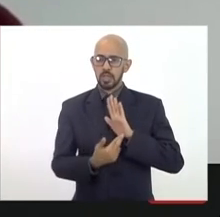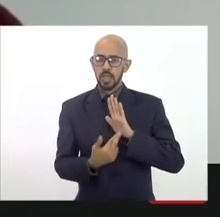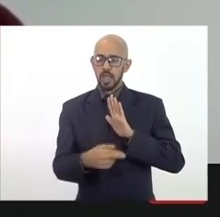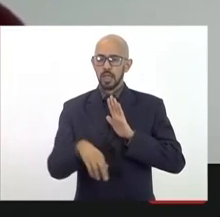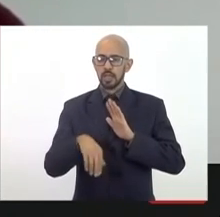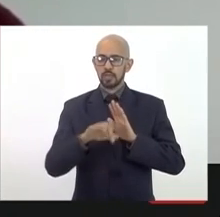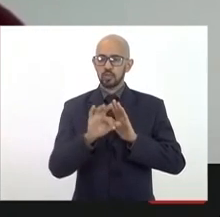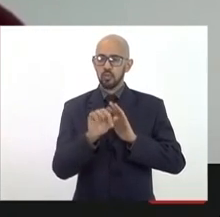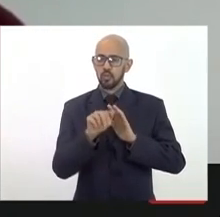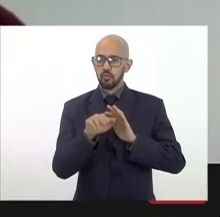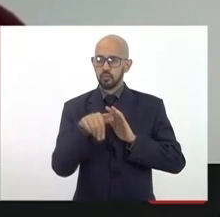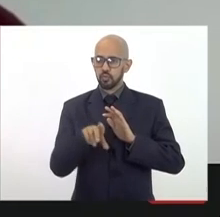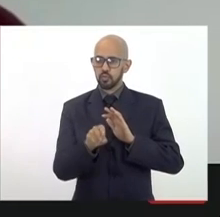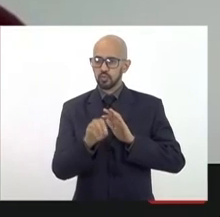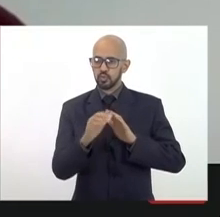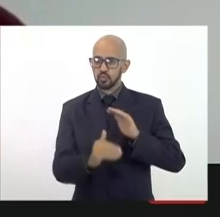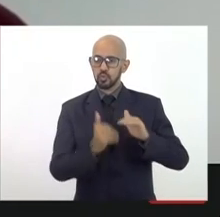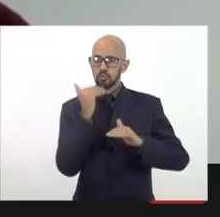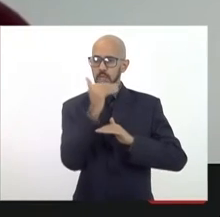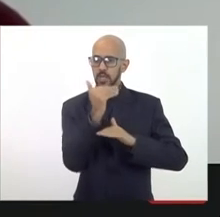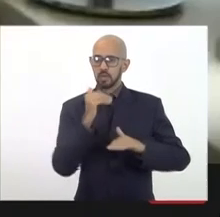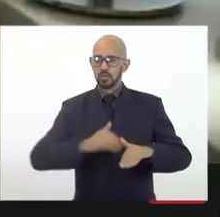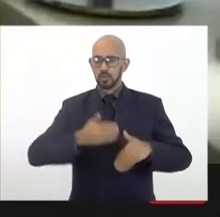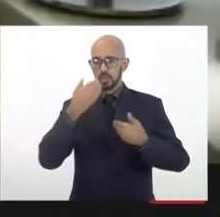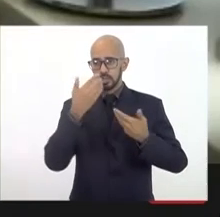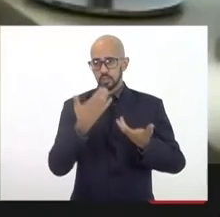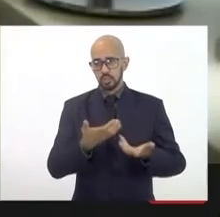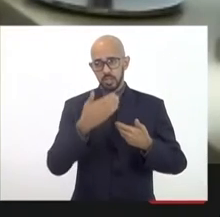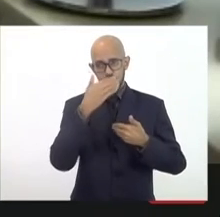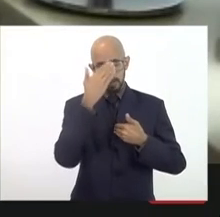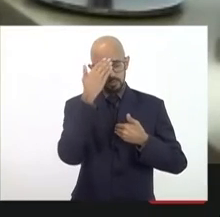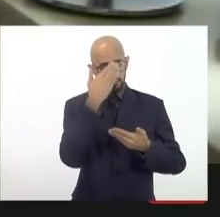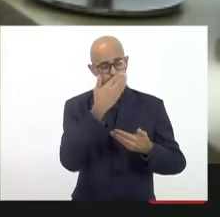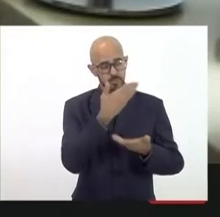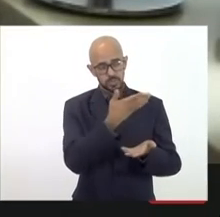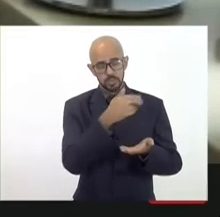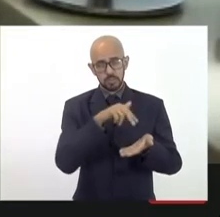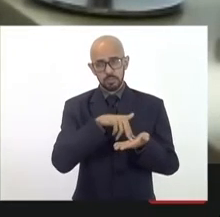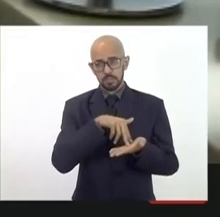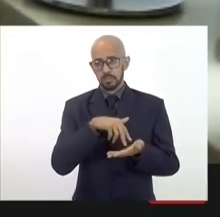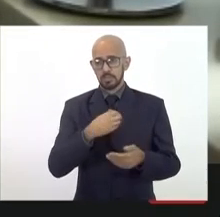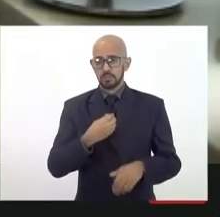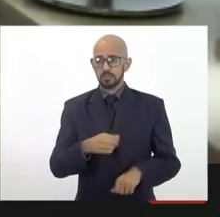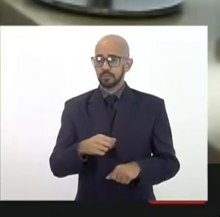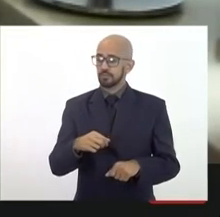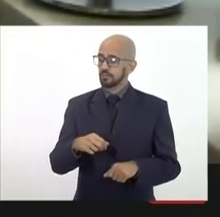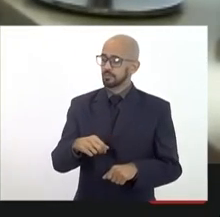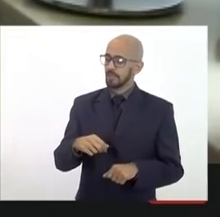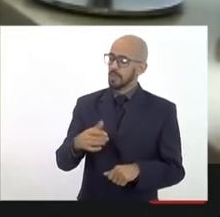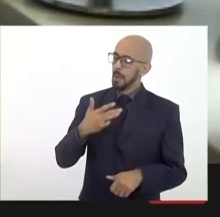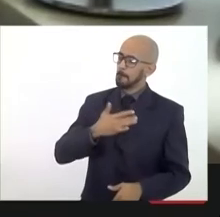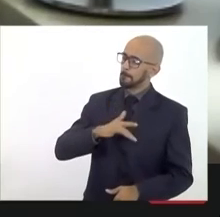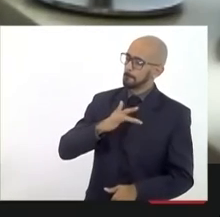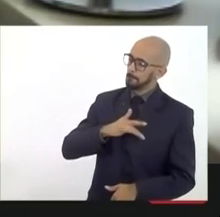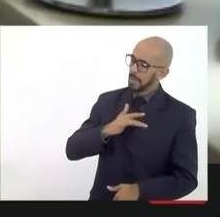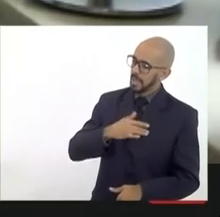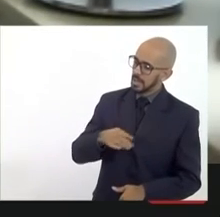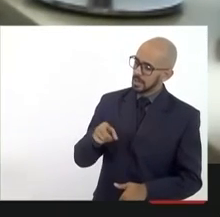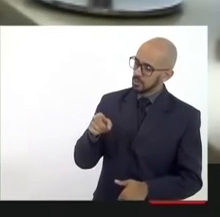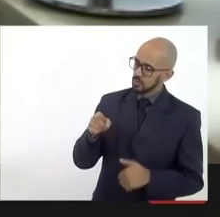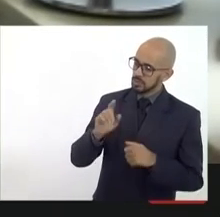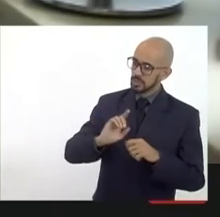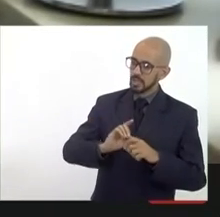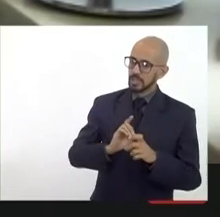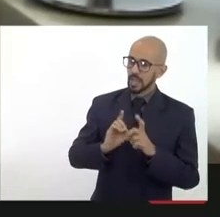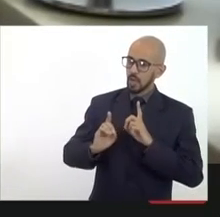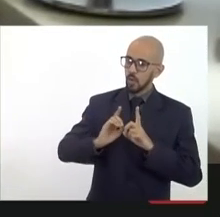e aí contamos com a participação de todos. Geisa. Sim, deputado. É uma pena que você está concorrendo